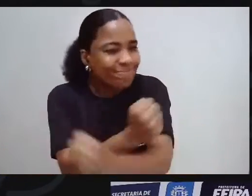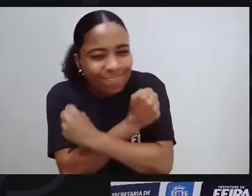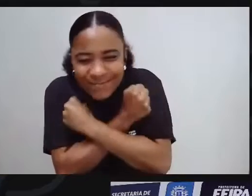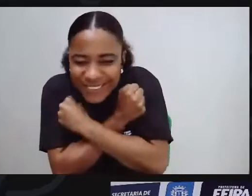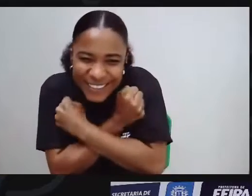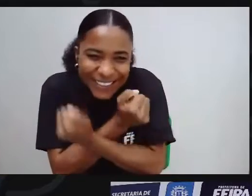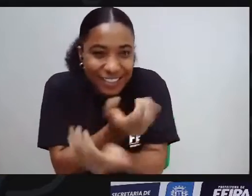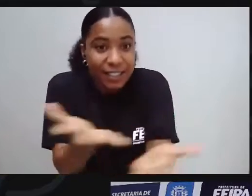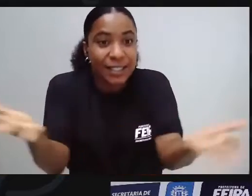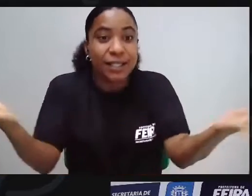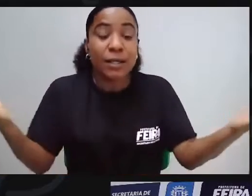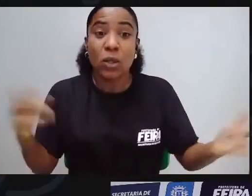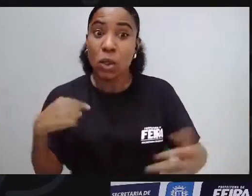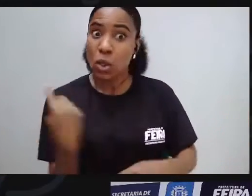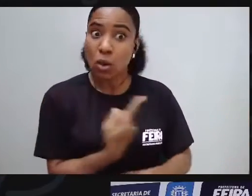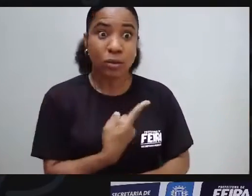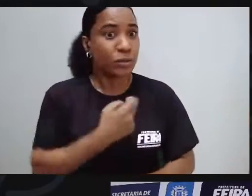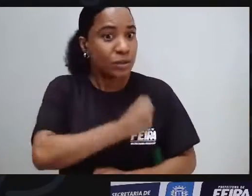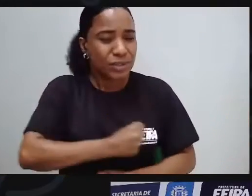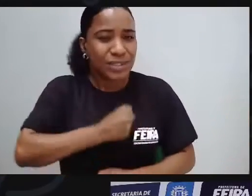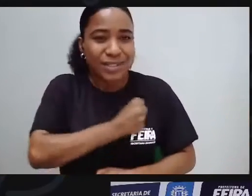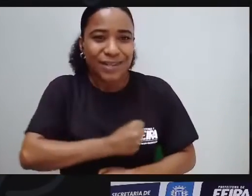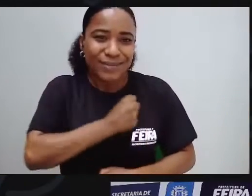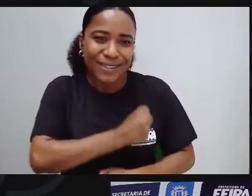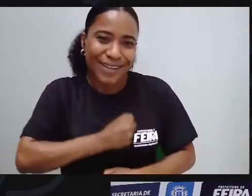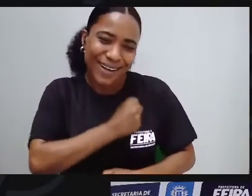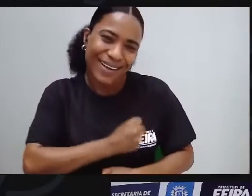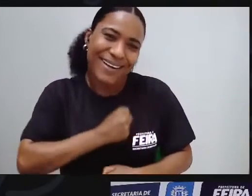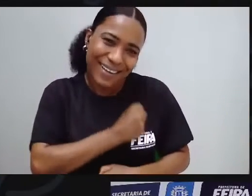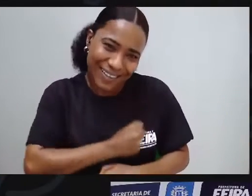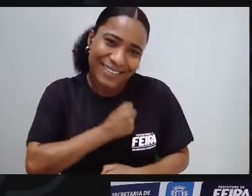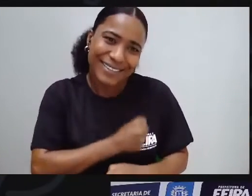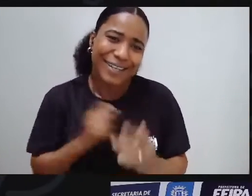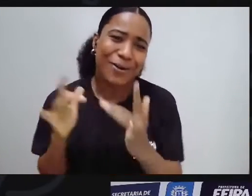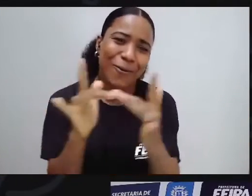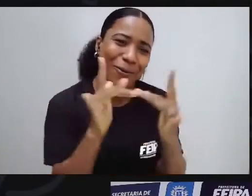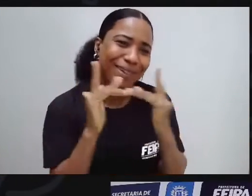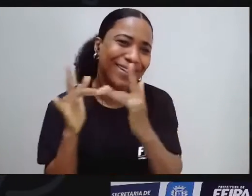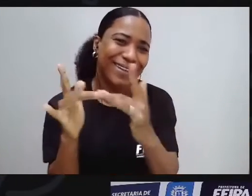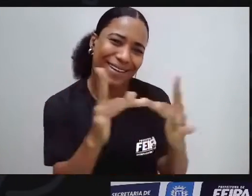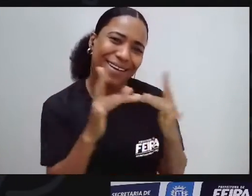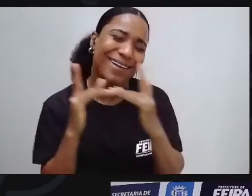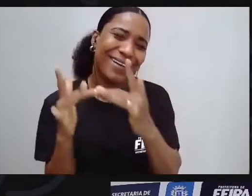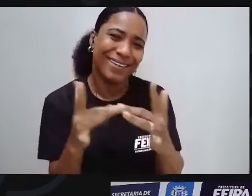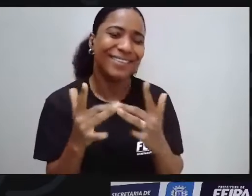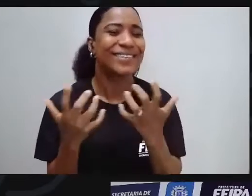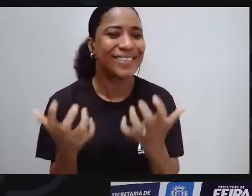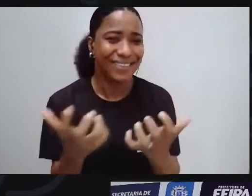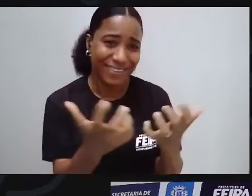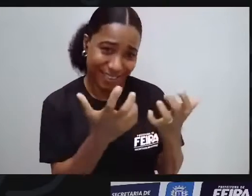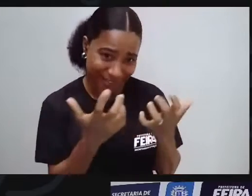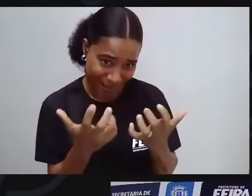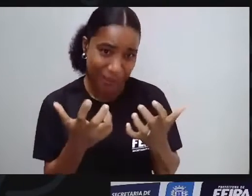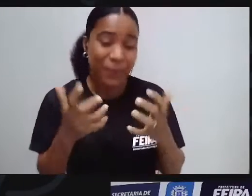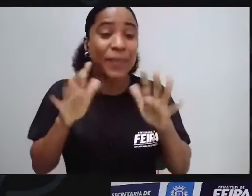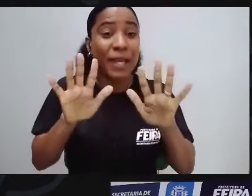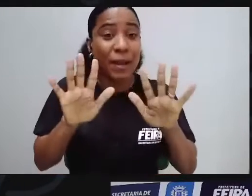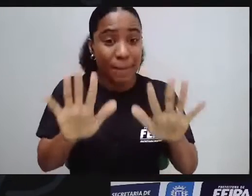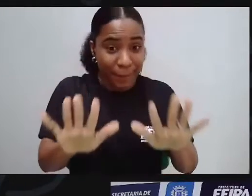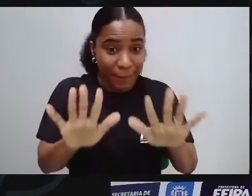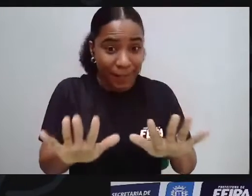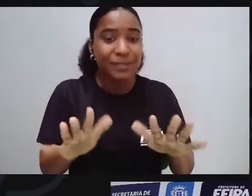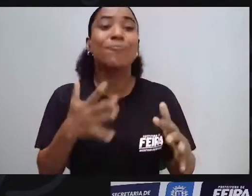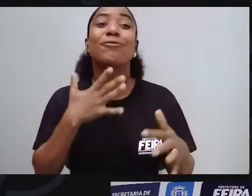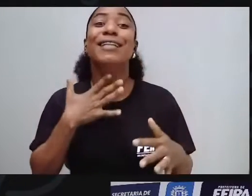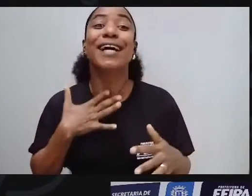sentindo muita falta não é do nosso contato em especial eu gostaria ó dê um like aí de um